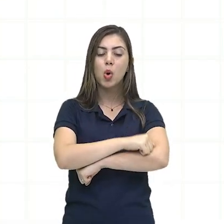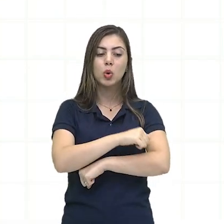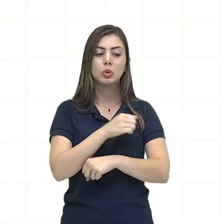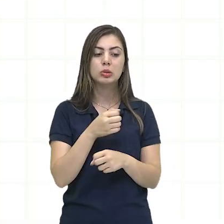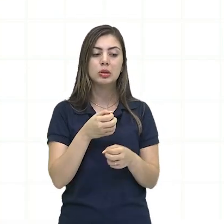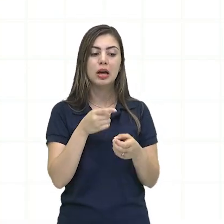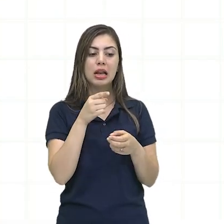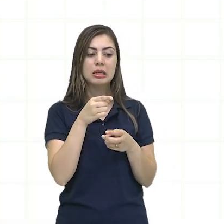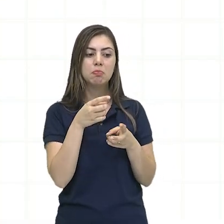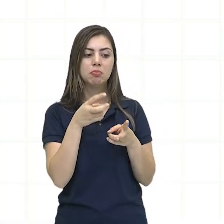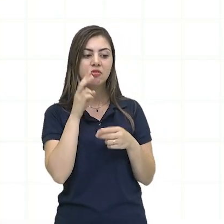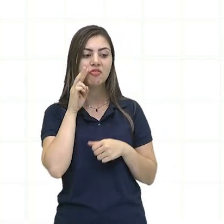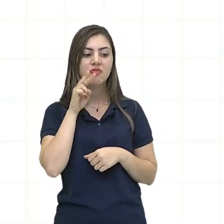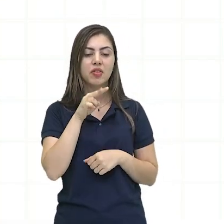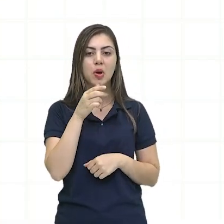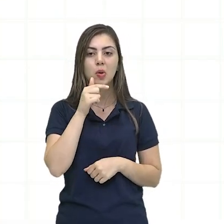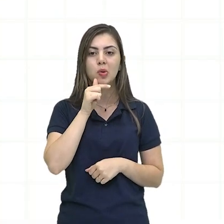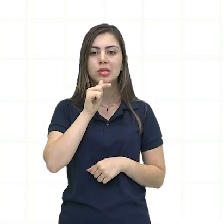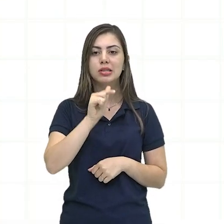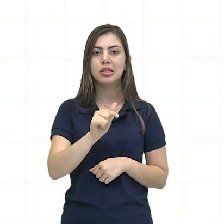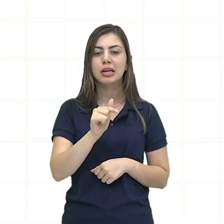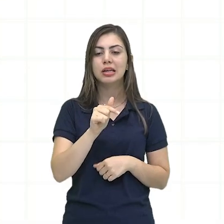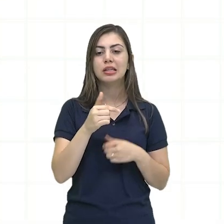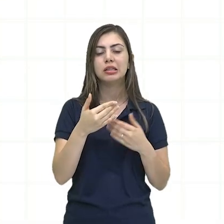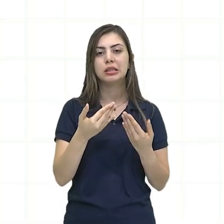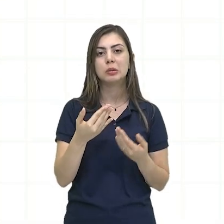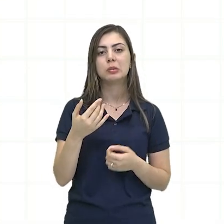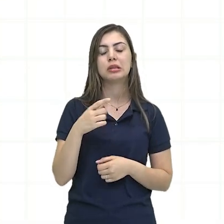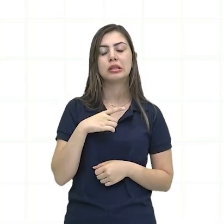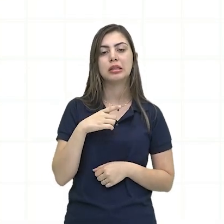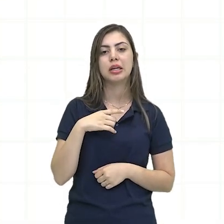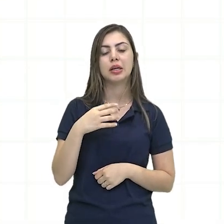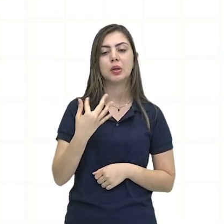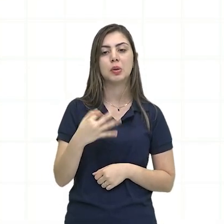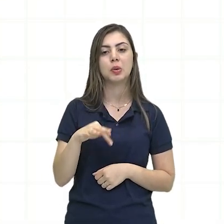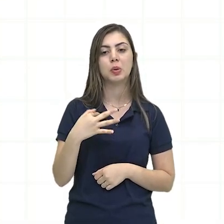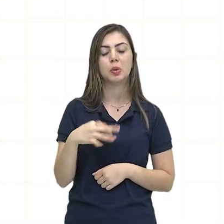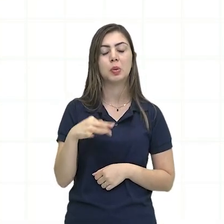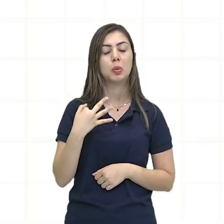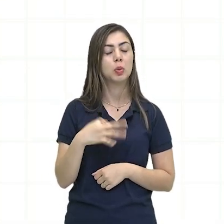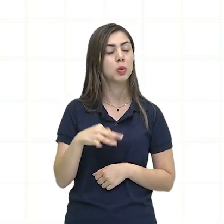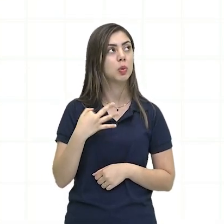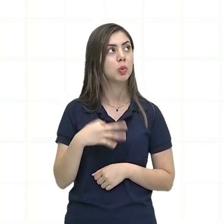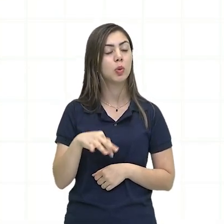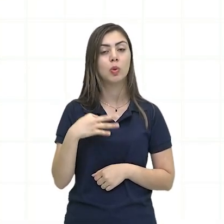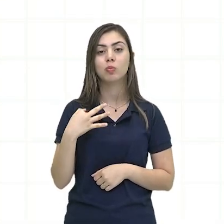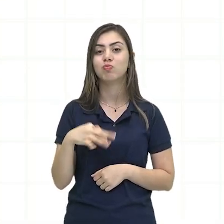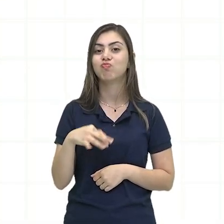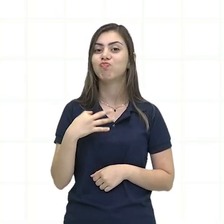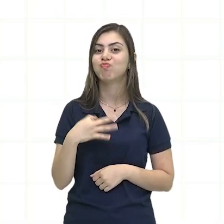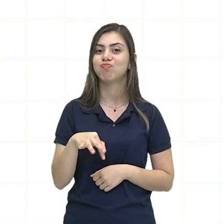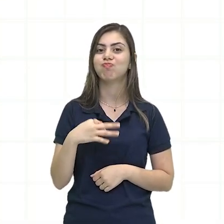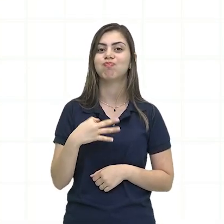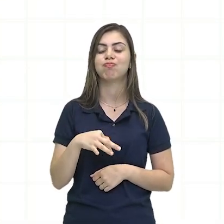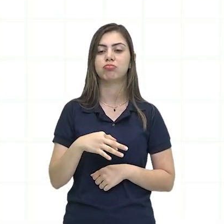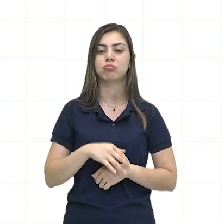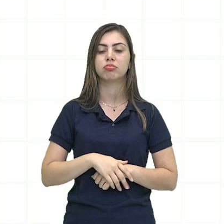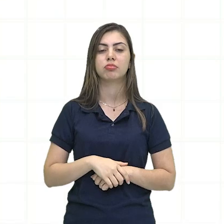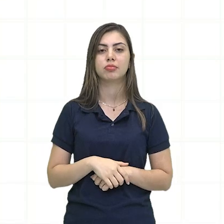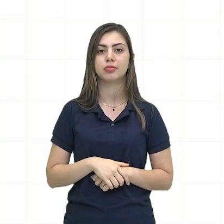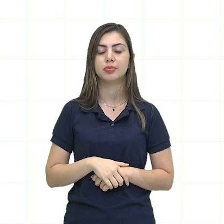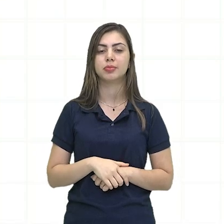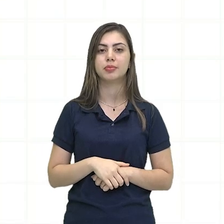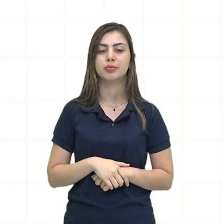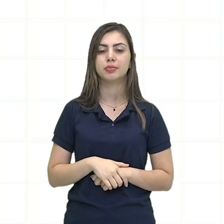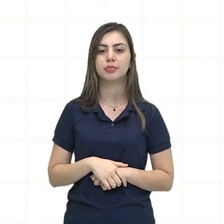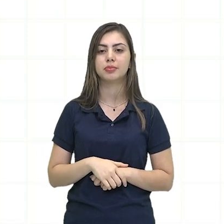essa região, ela vai ocasionar o quê? Dor, uma dor extrema, certo?